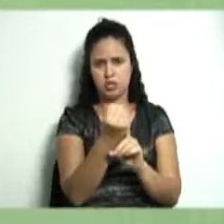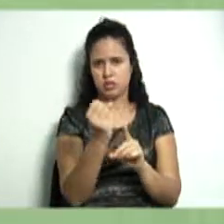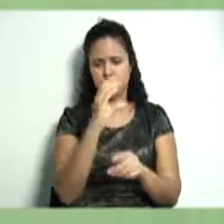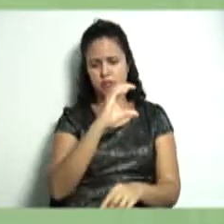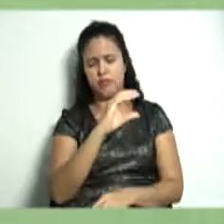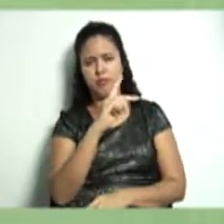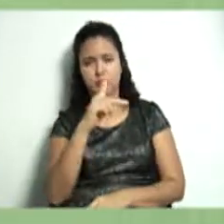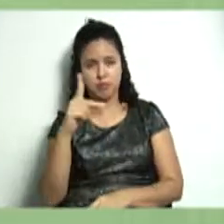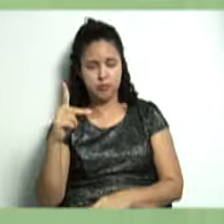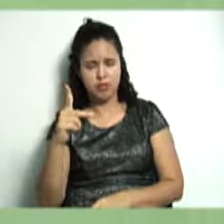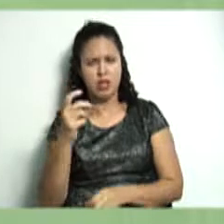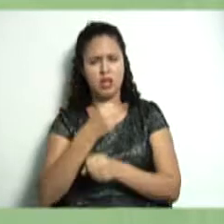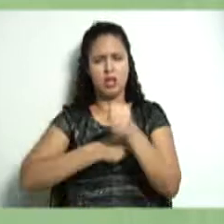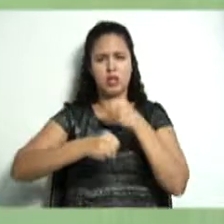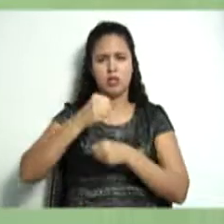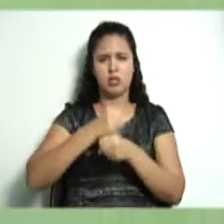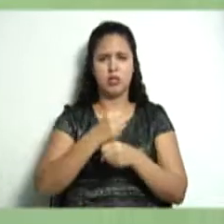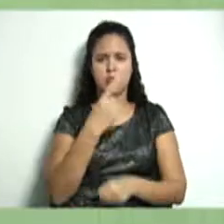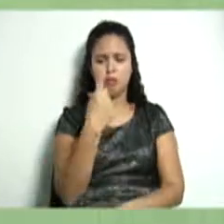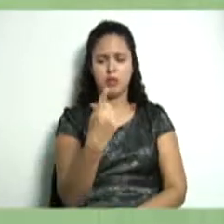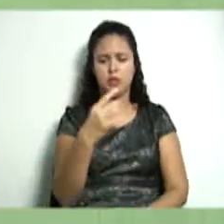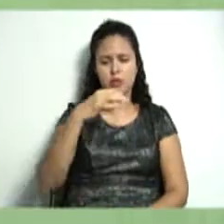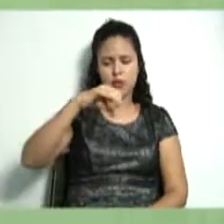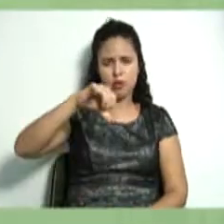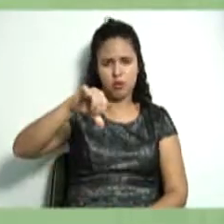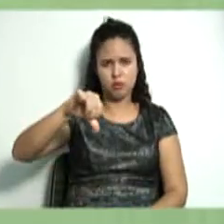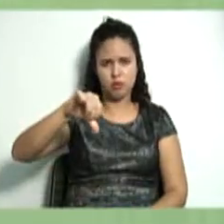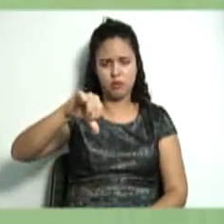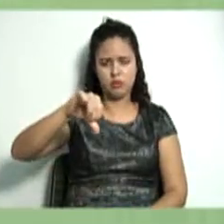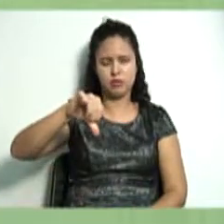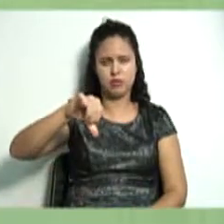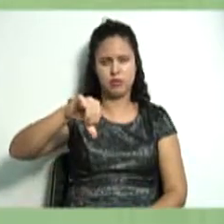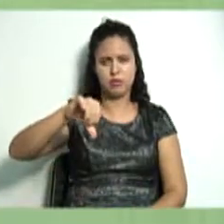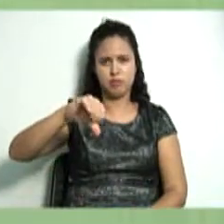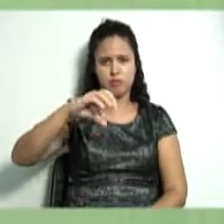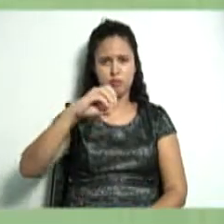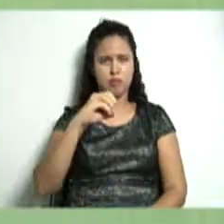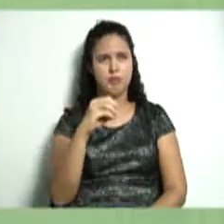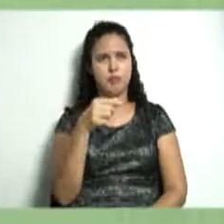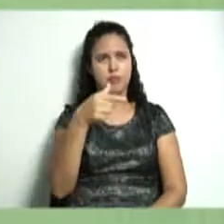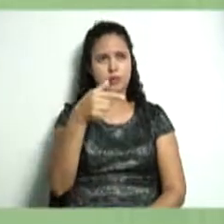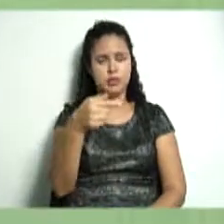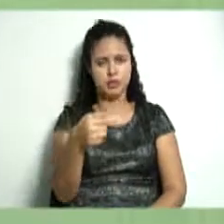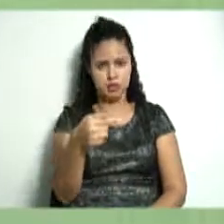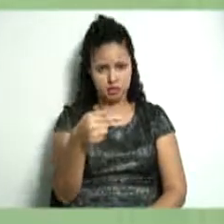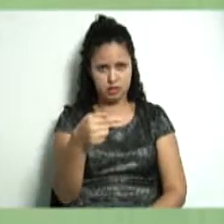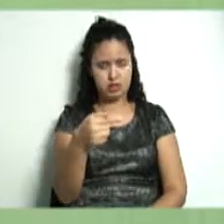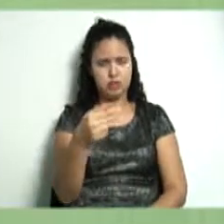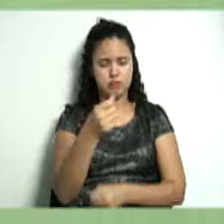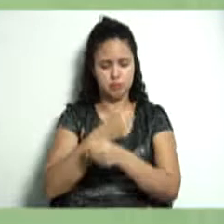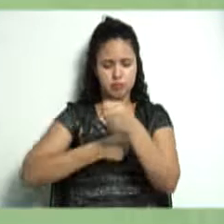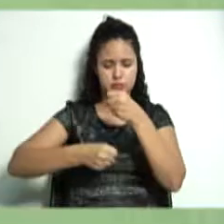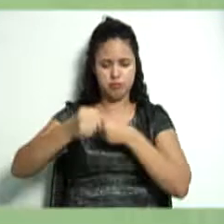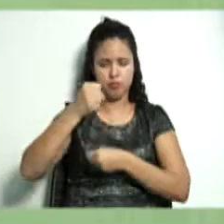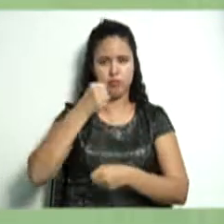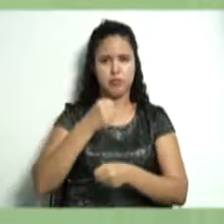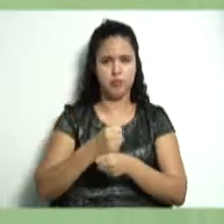ela é de 1907, um decreto do Poder Legislativo